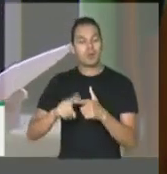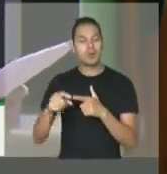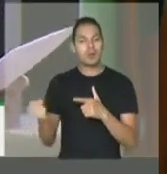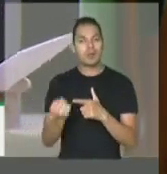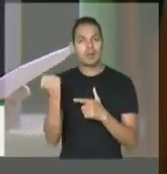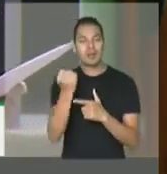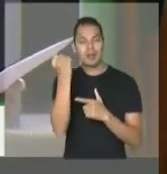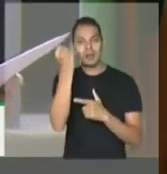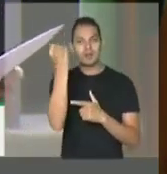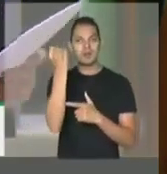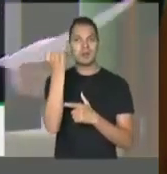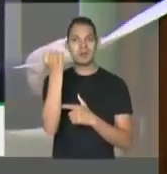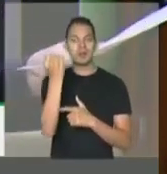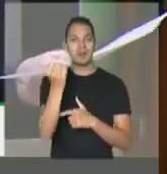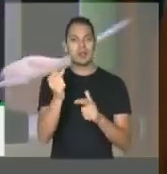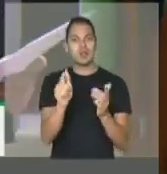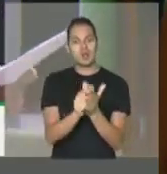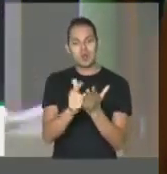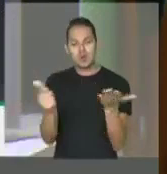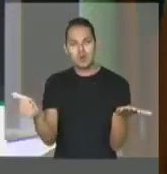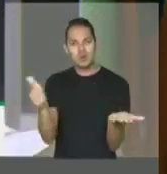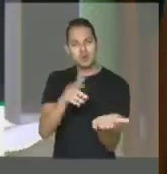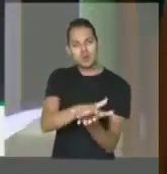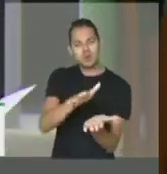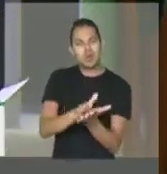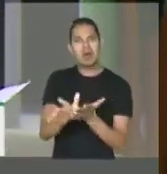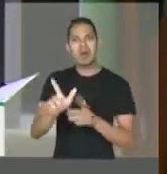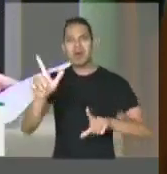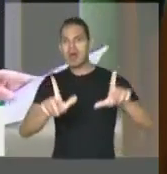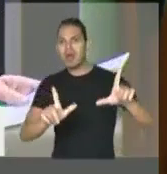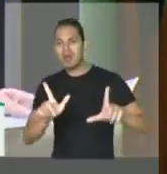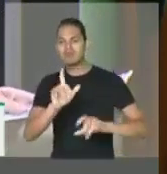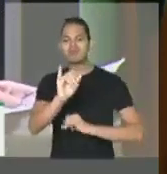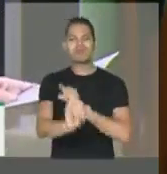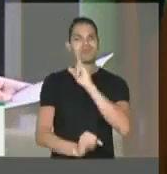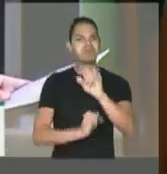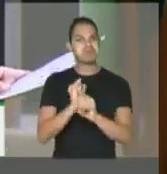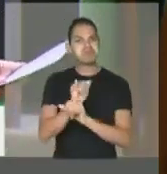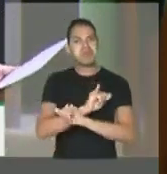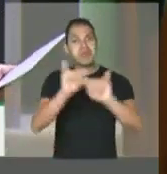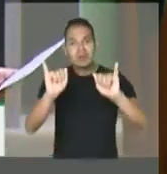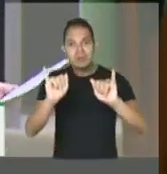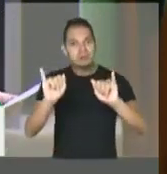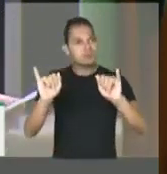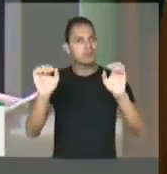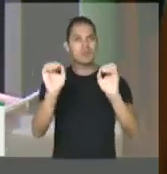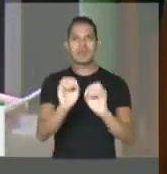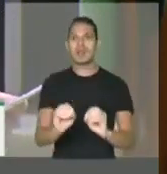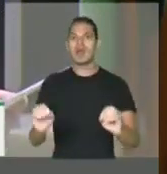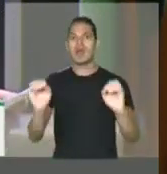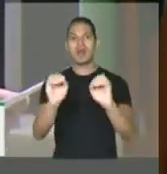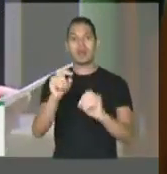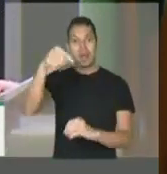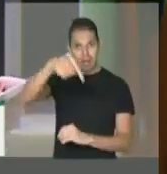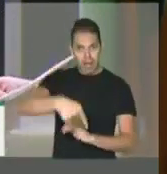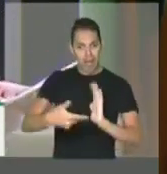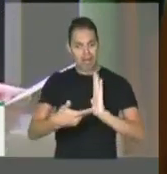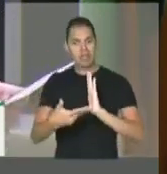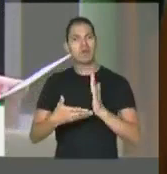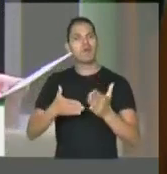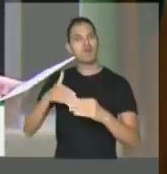sai uma linha em jornal, na grande mídia, lugar nenhum. Aqui foi